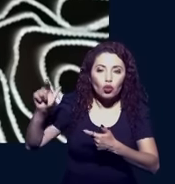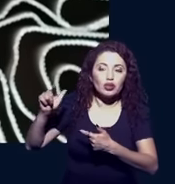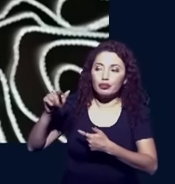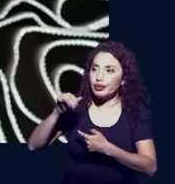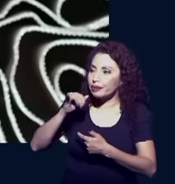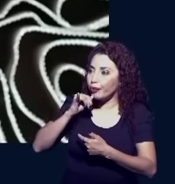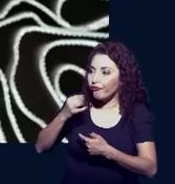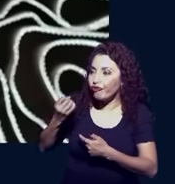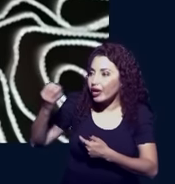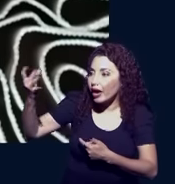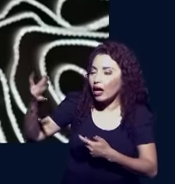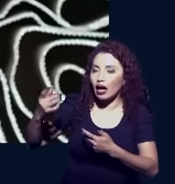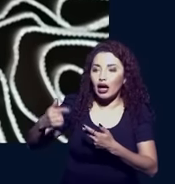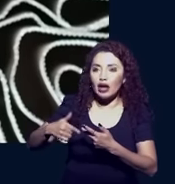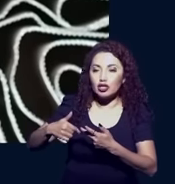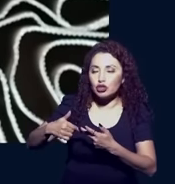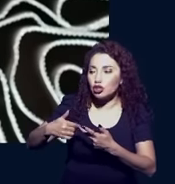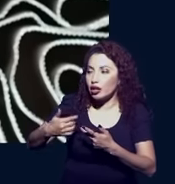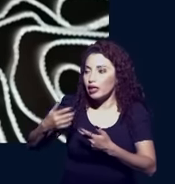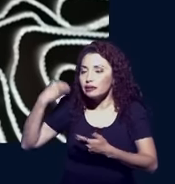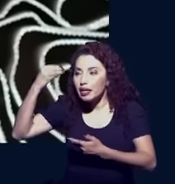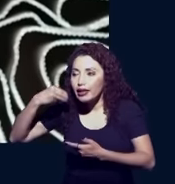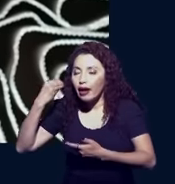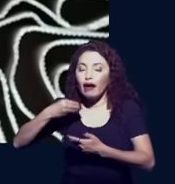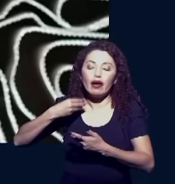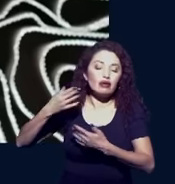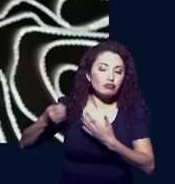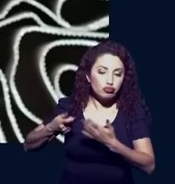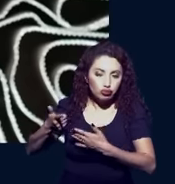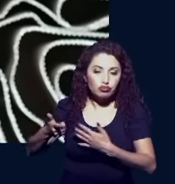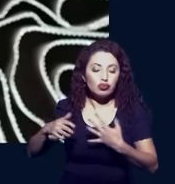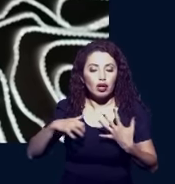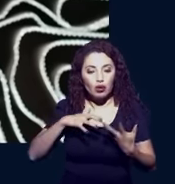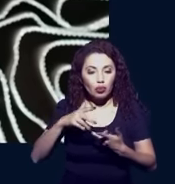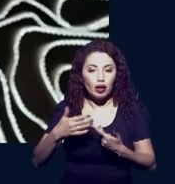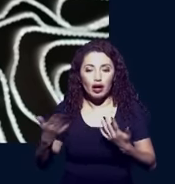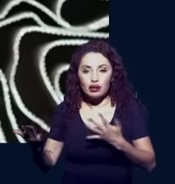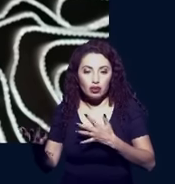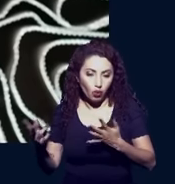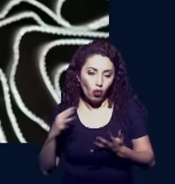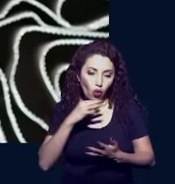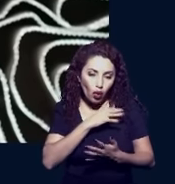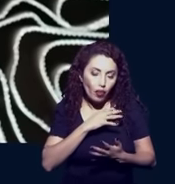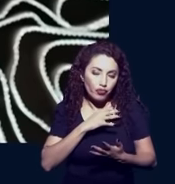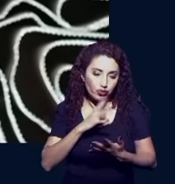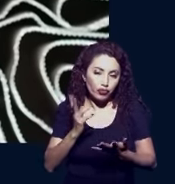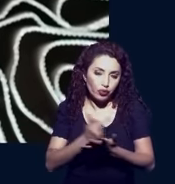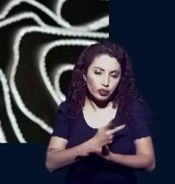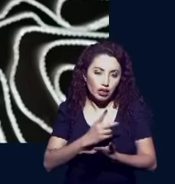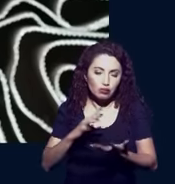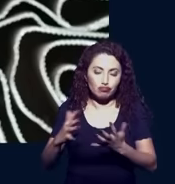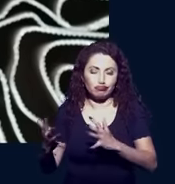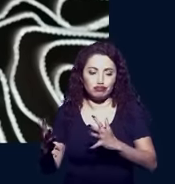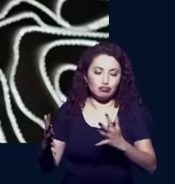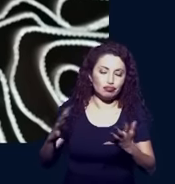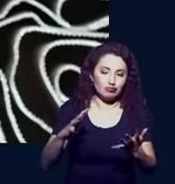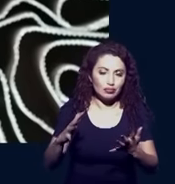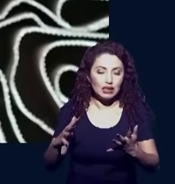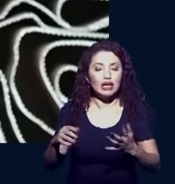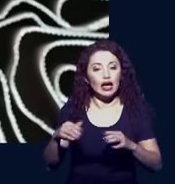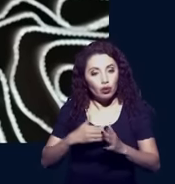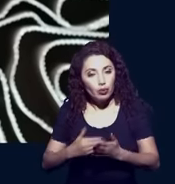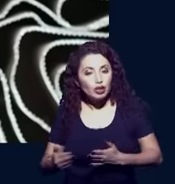compensatória e é Global isso daqui obviamente que issso causa um certo desarranjo e que se resultou numa pressão